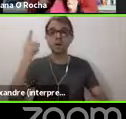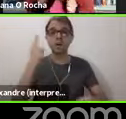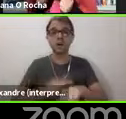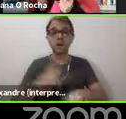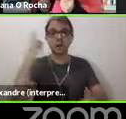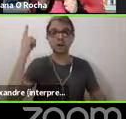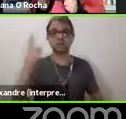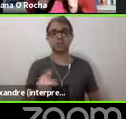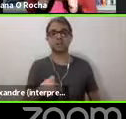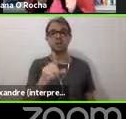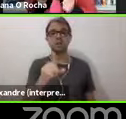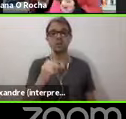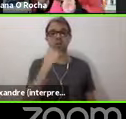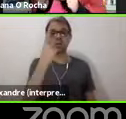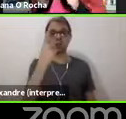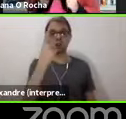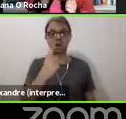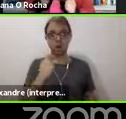chão.